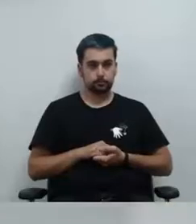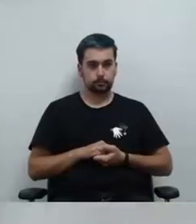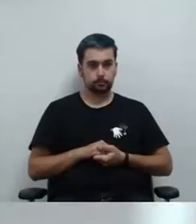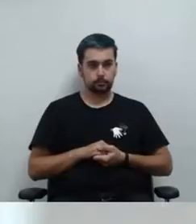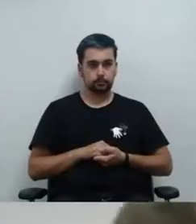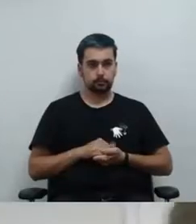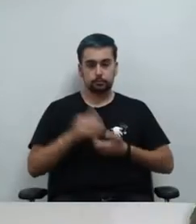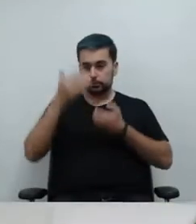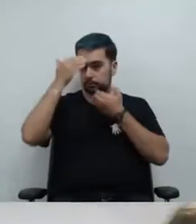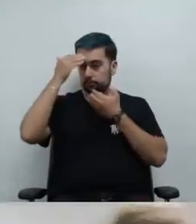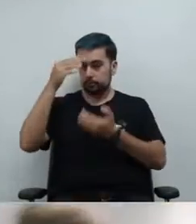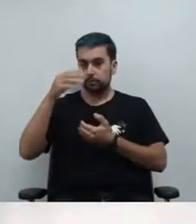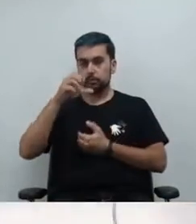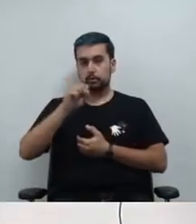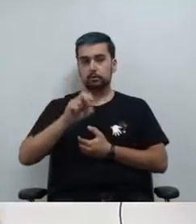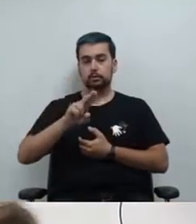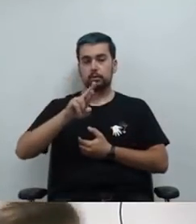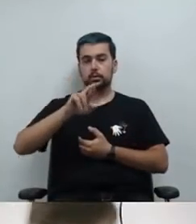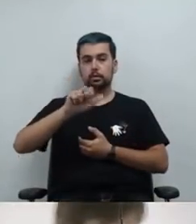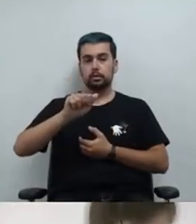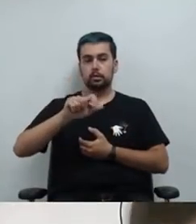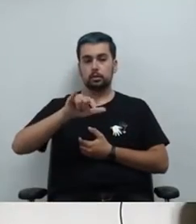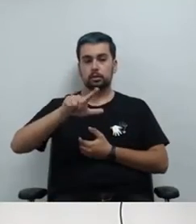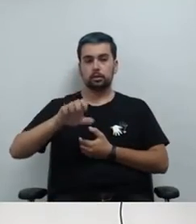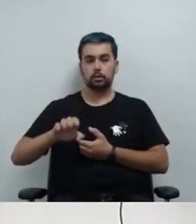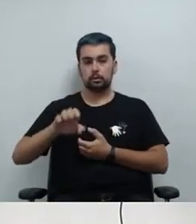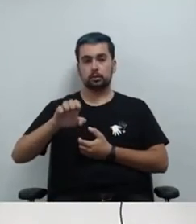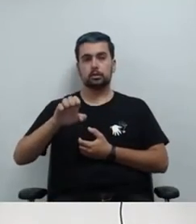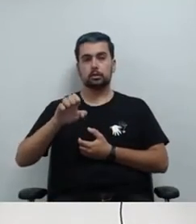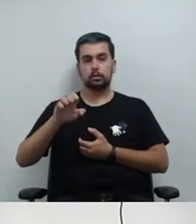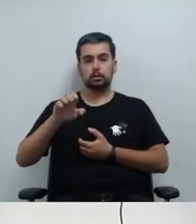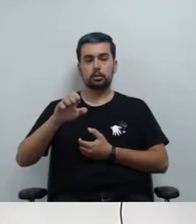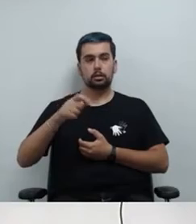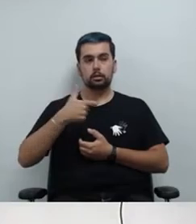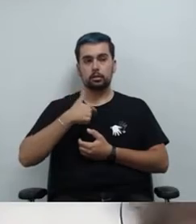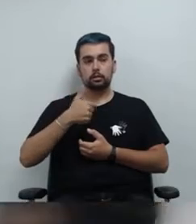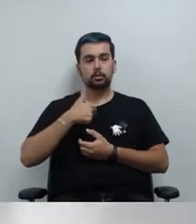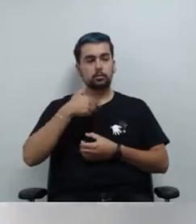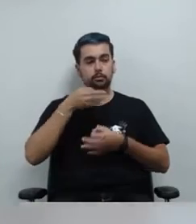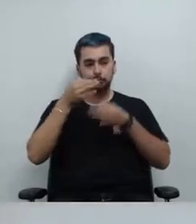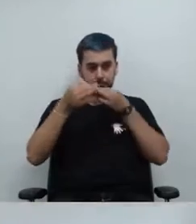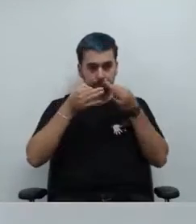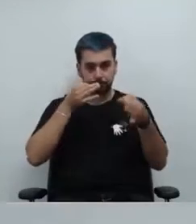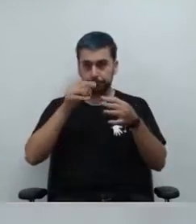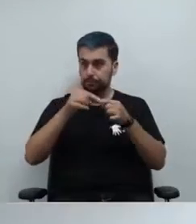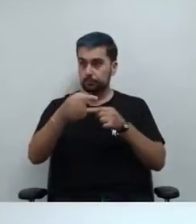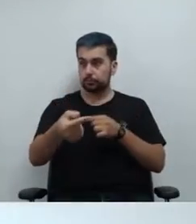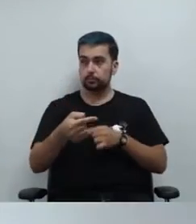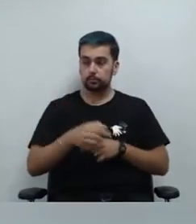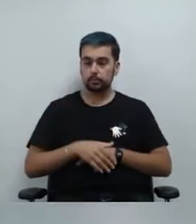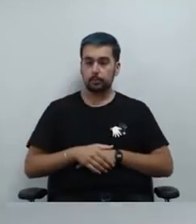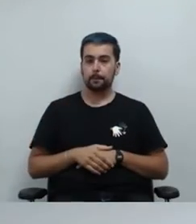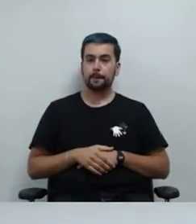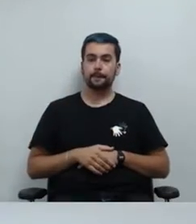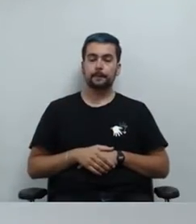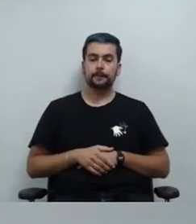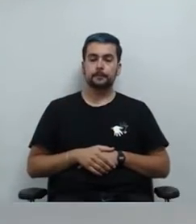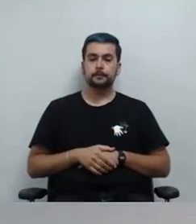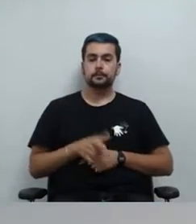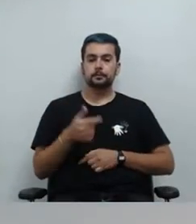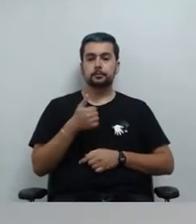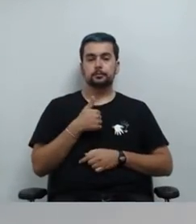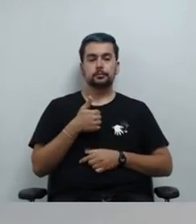Muito obrigado, Suhaili. Eu vou trazer, como já disse, alguns comentários na sequência, e já cumprimento